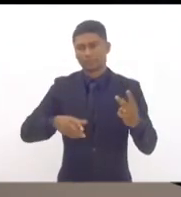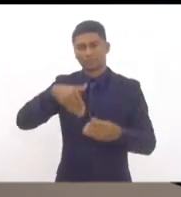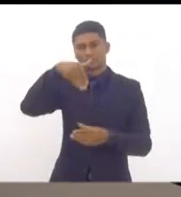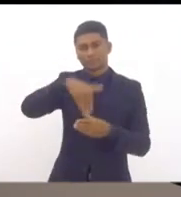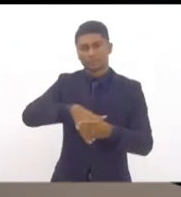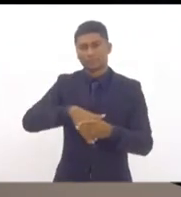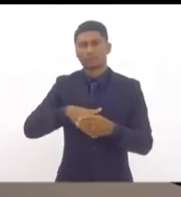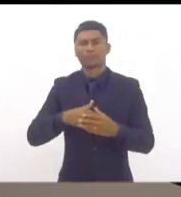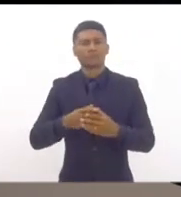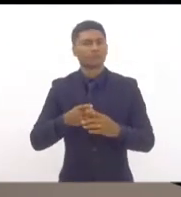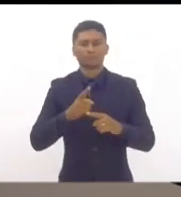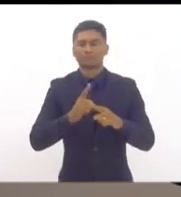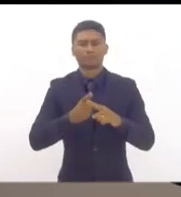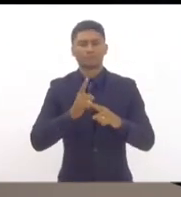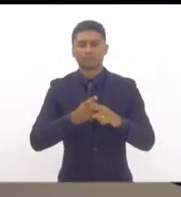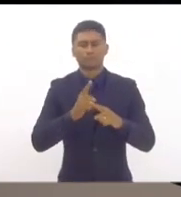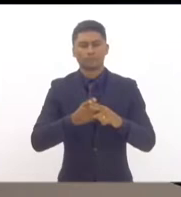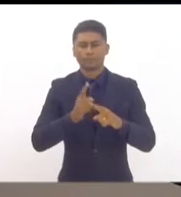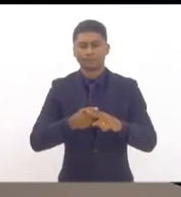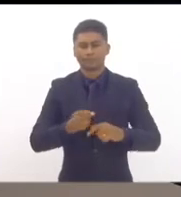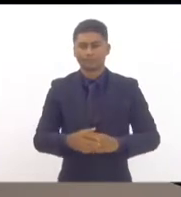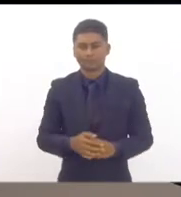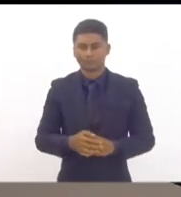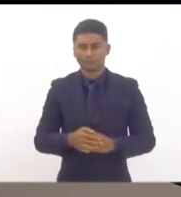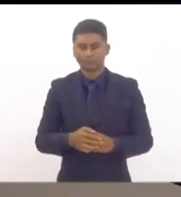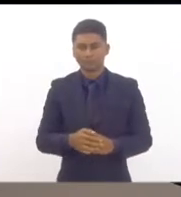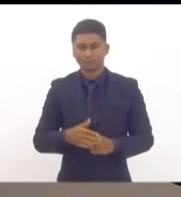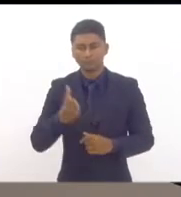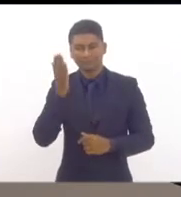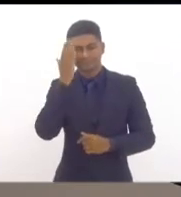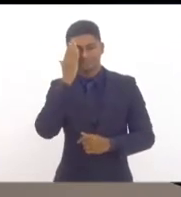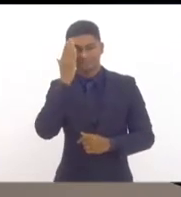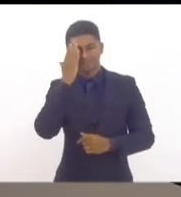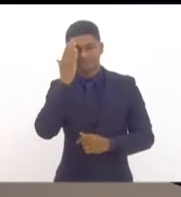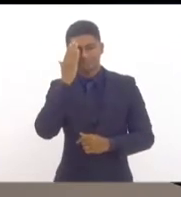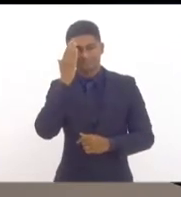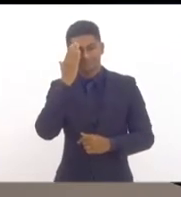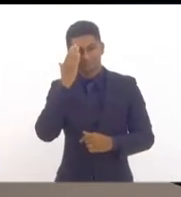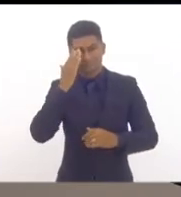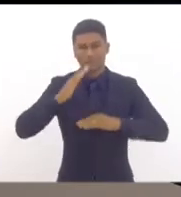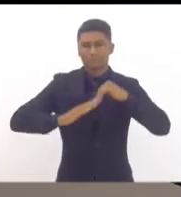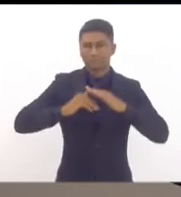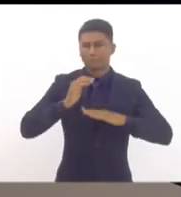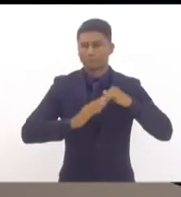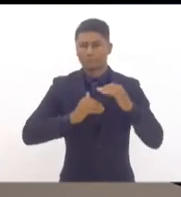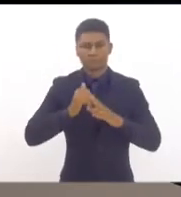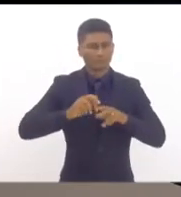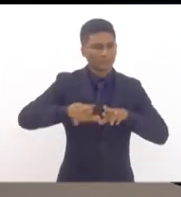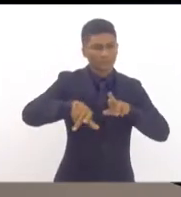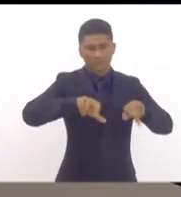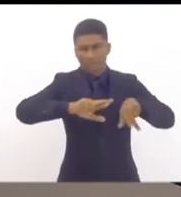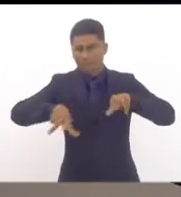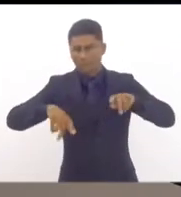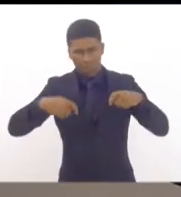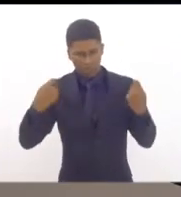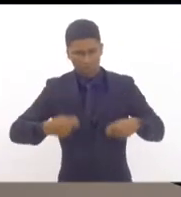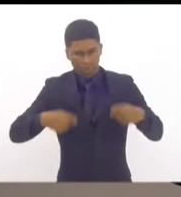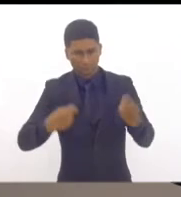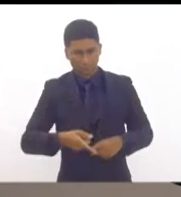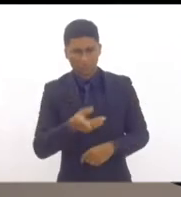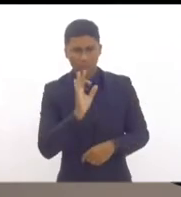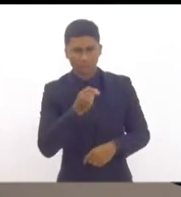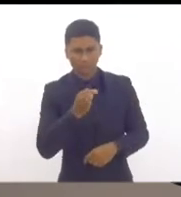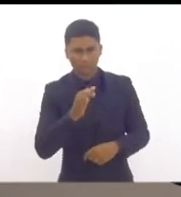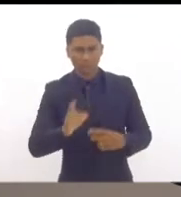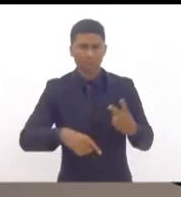porque, dentro da questão da multidisciplinariedade que a gente precisa no mecanismo, a